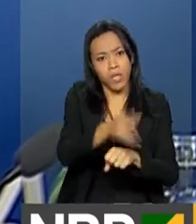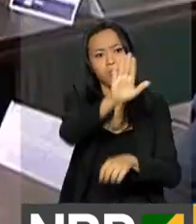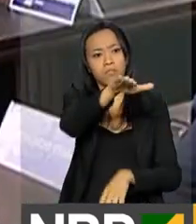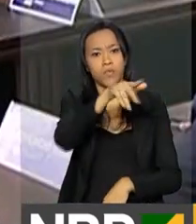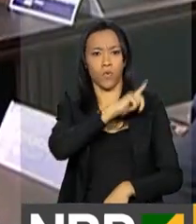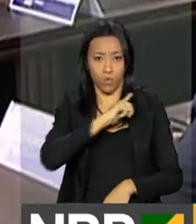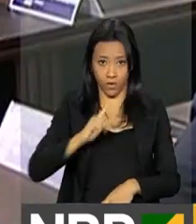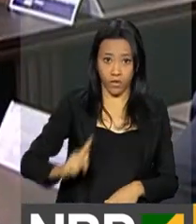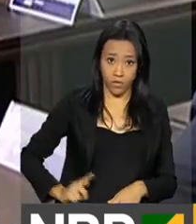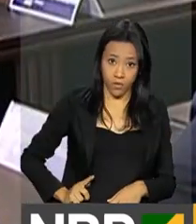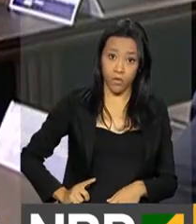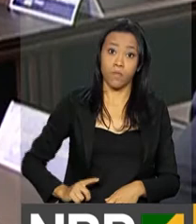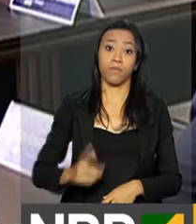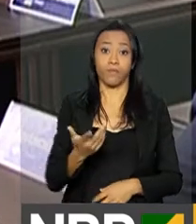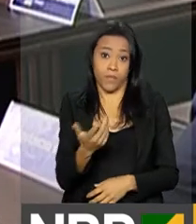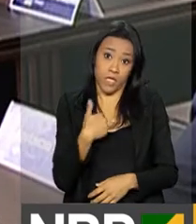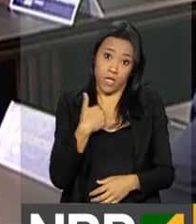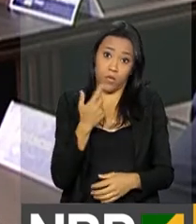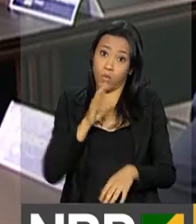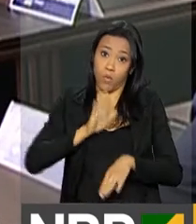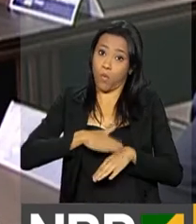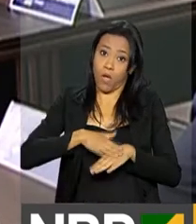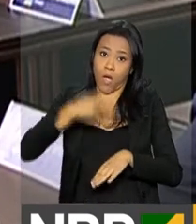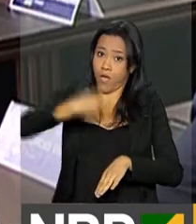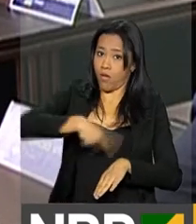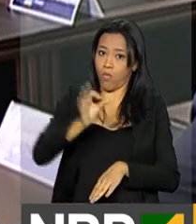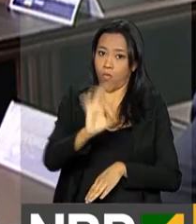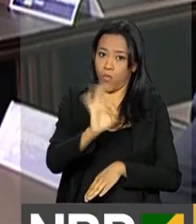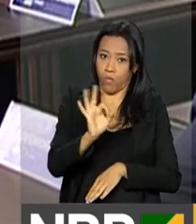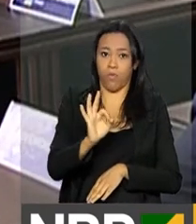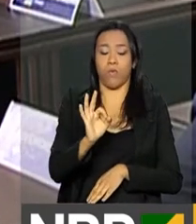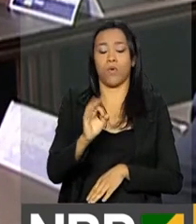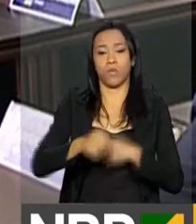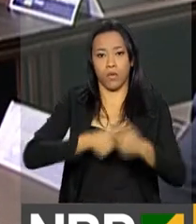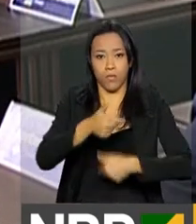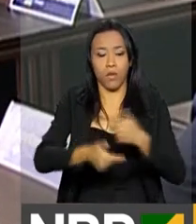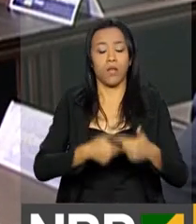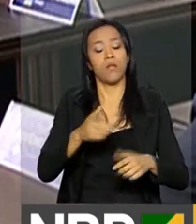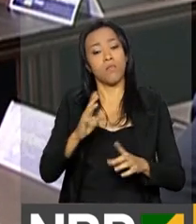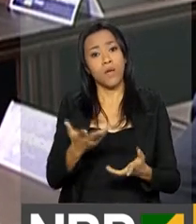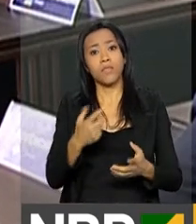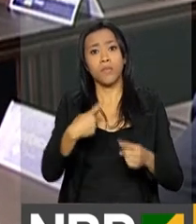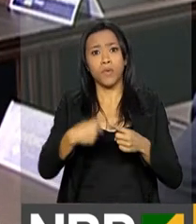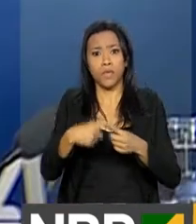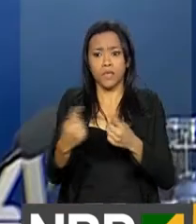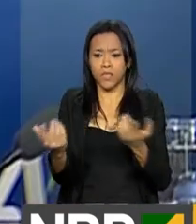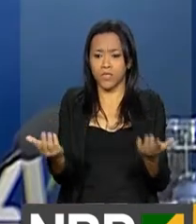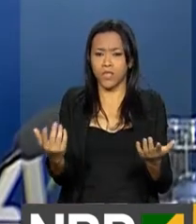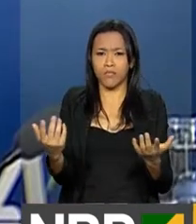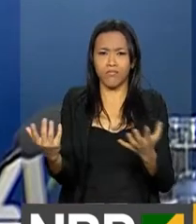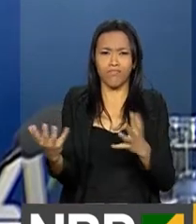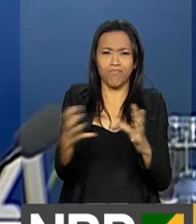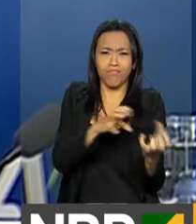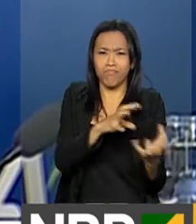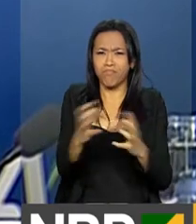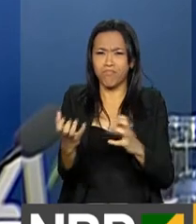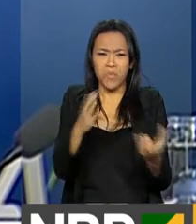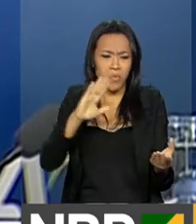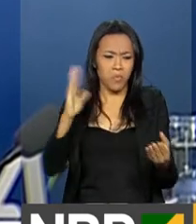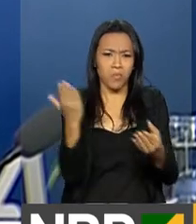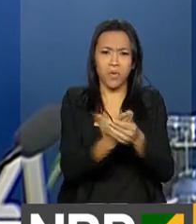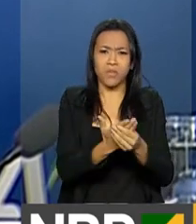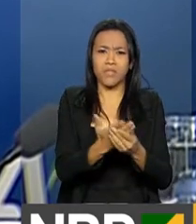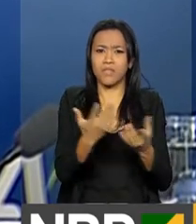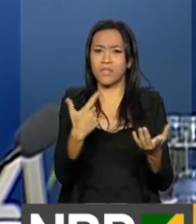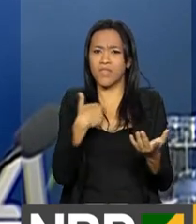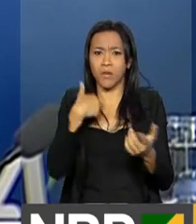a nossa função não é essa, né? Porque isso incentivava a litigiosidade jurídica, que cria naturalmente uma litigiosidade